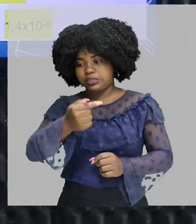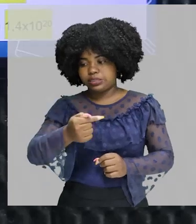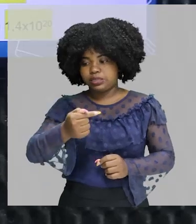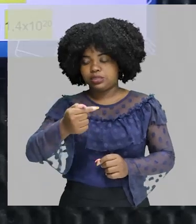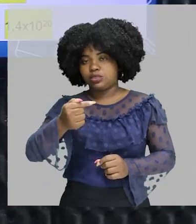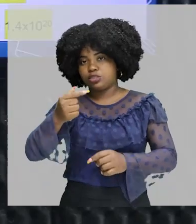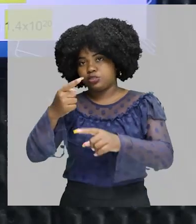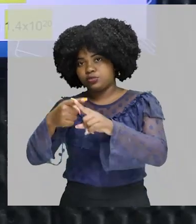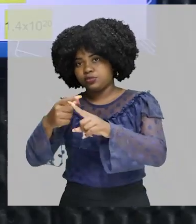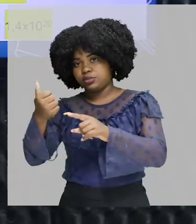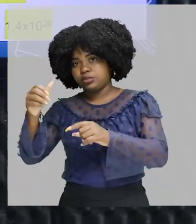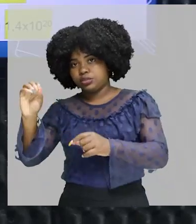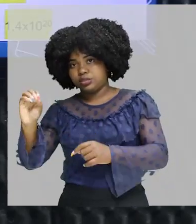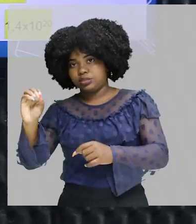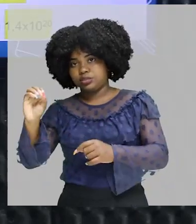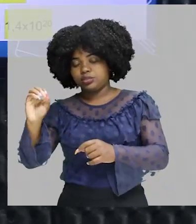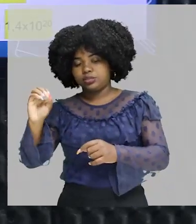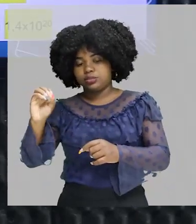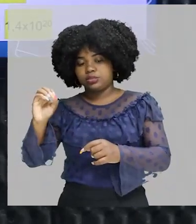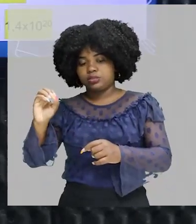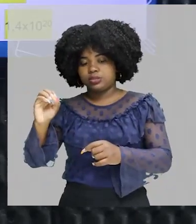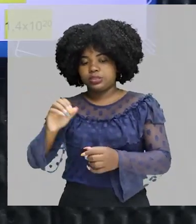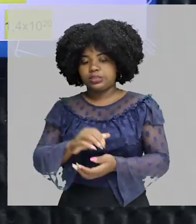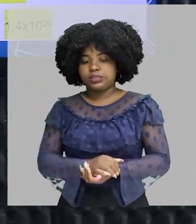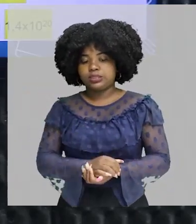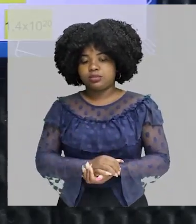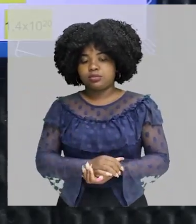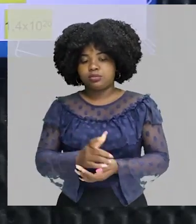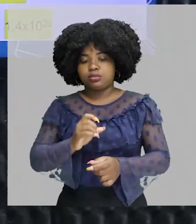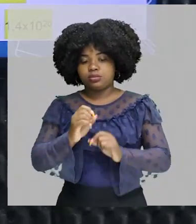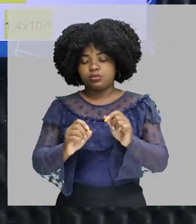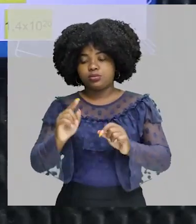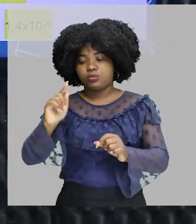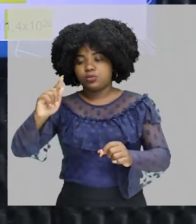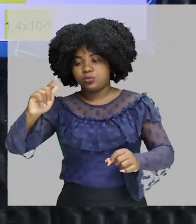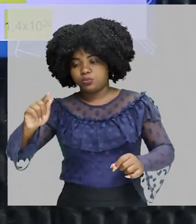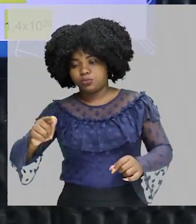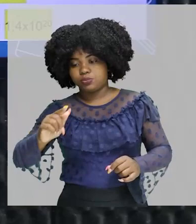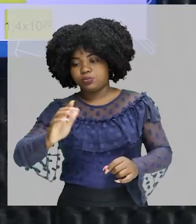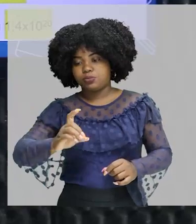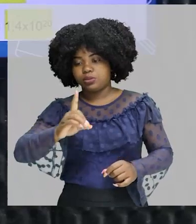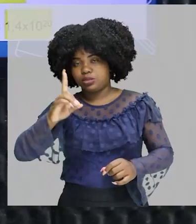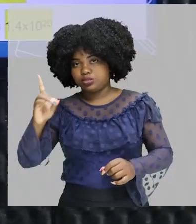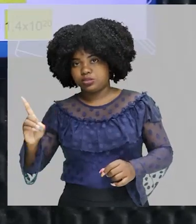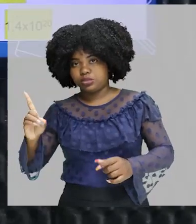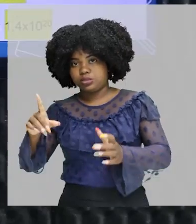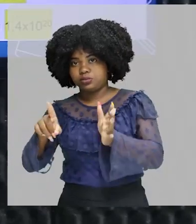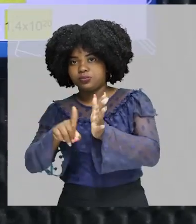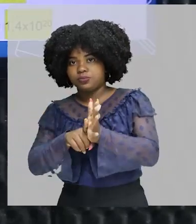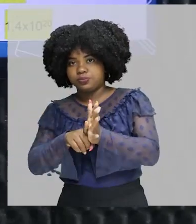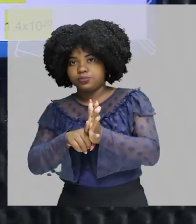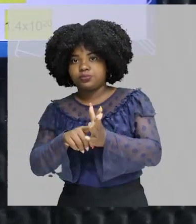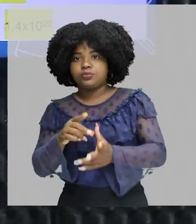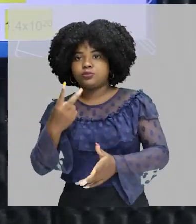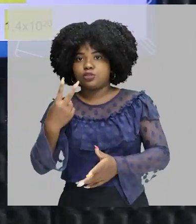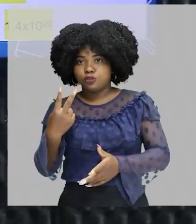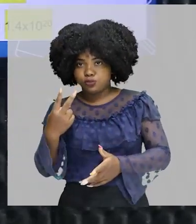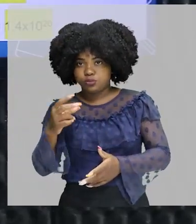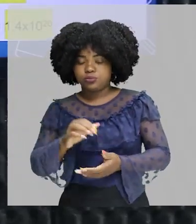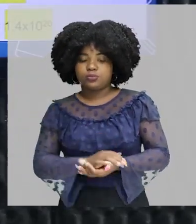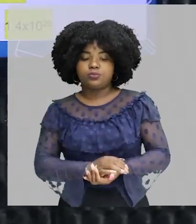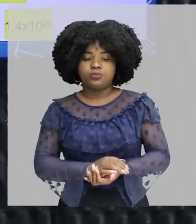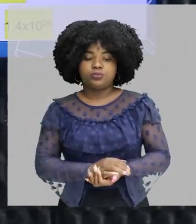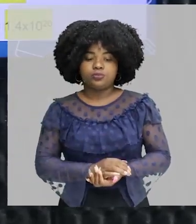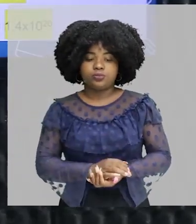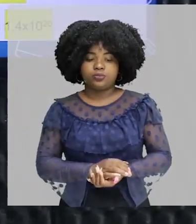7 vezes 10. Como deslocamos para a direita, negativo. 2 casas, menos 2. 7